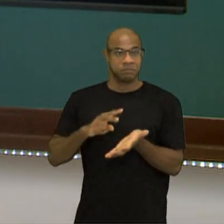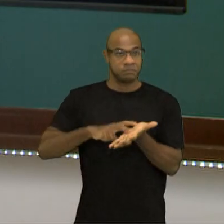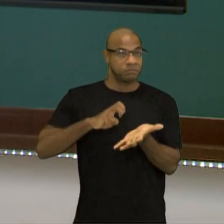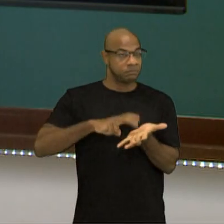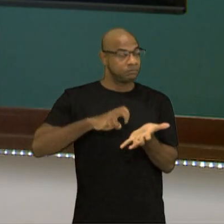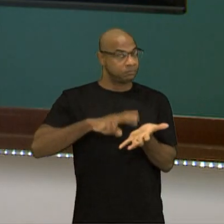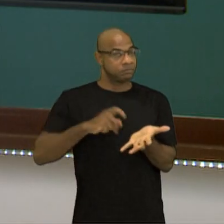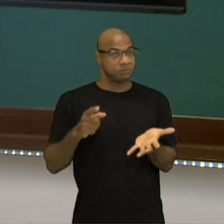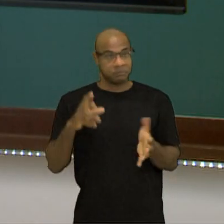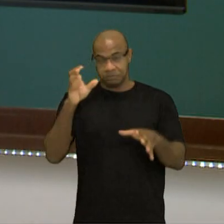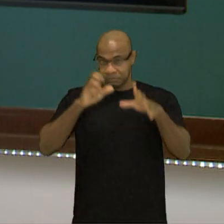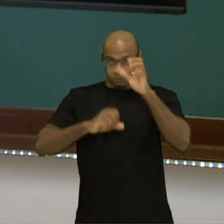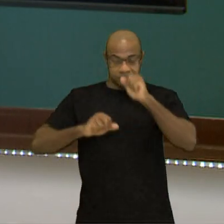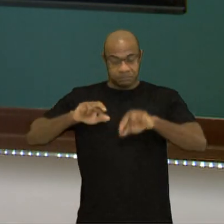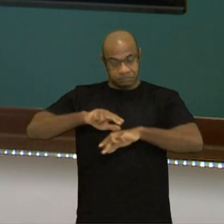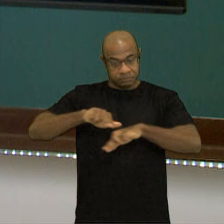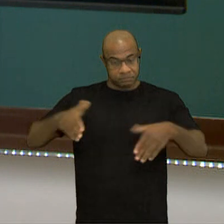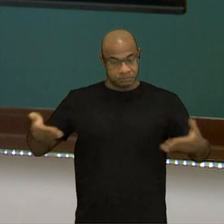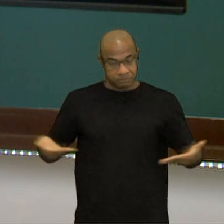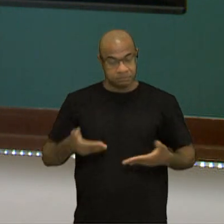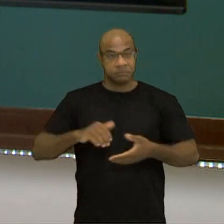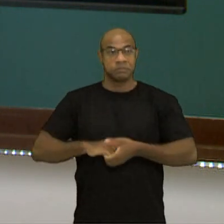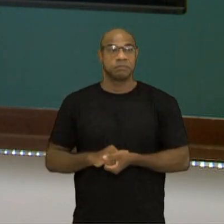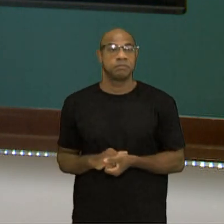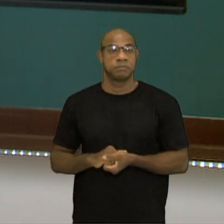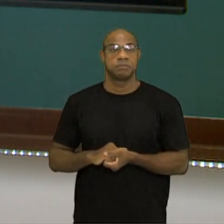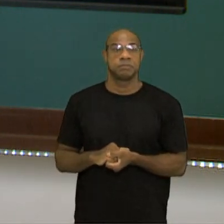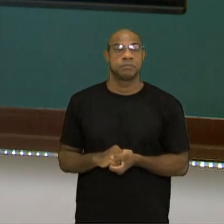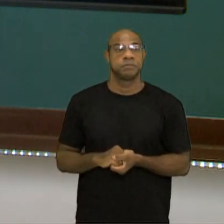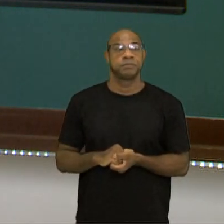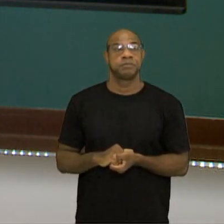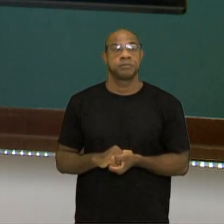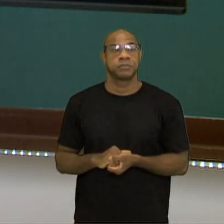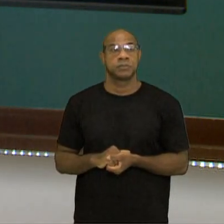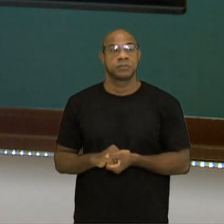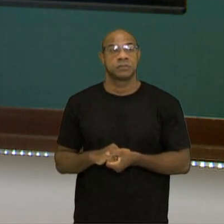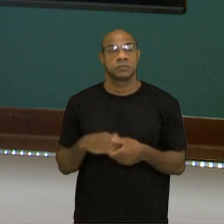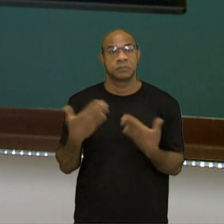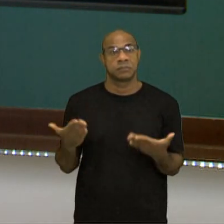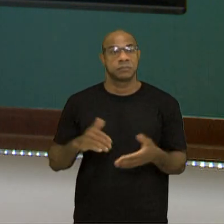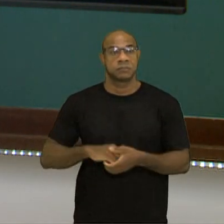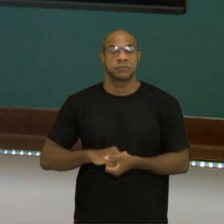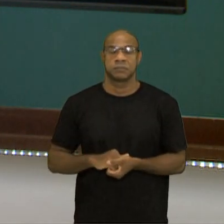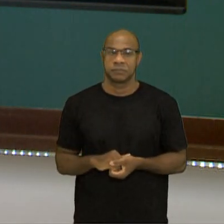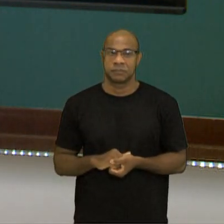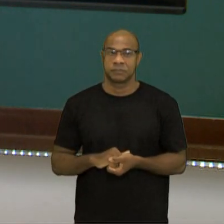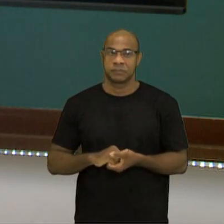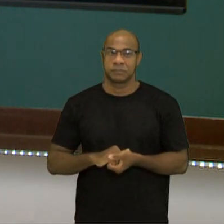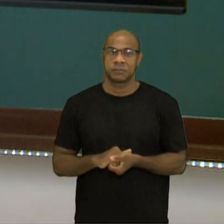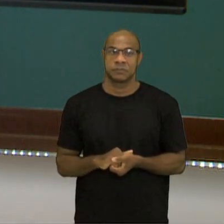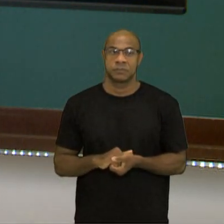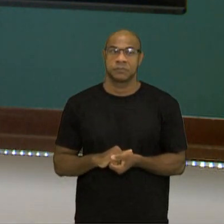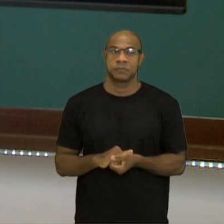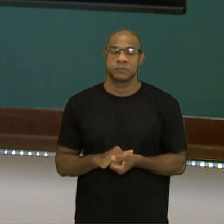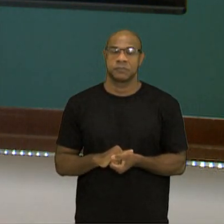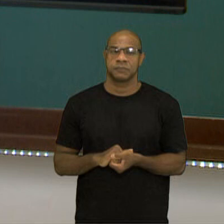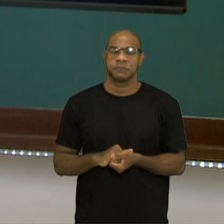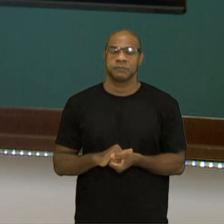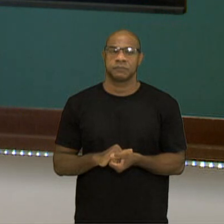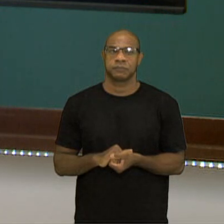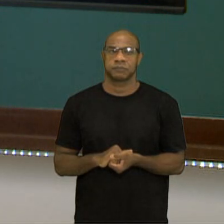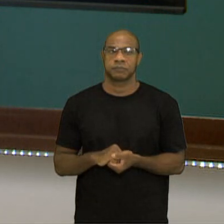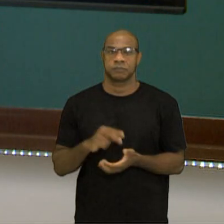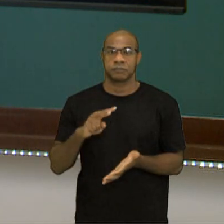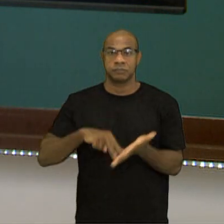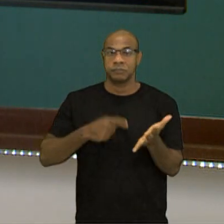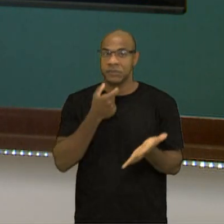Eu disse que a gente ia aprender várias palavras, né? Então vejam esse exercício aqui. Can you name these gadgets? Write the names